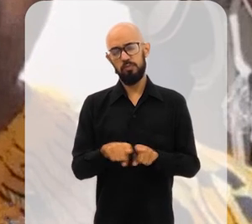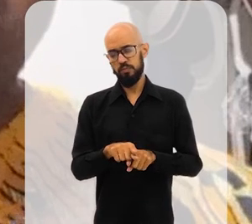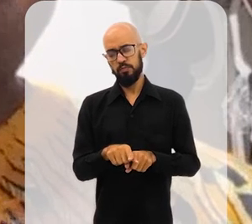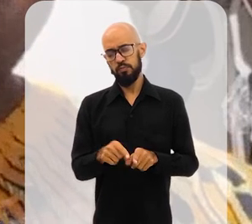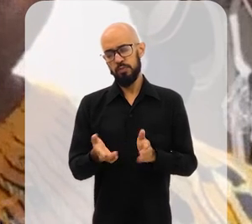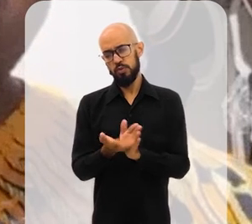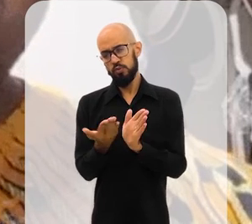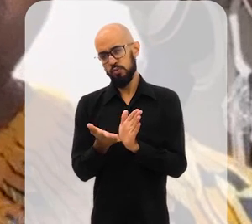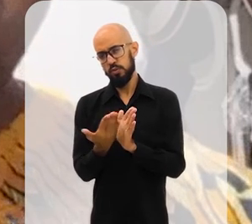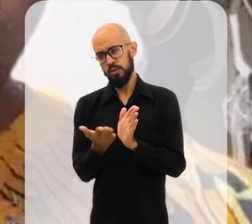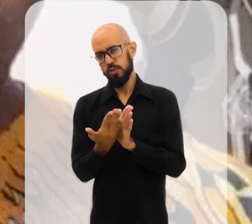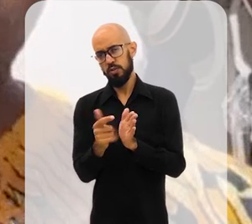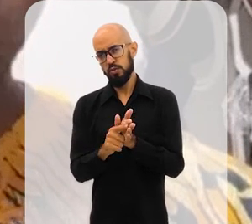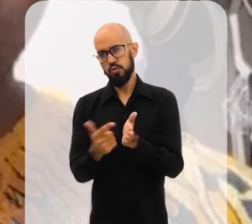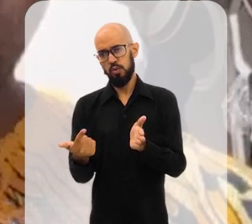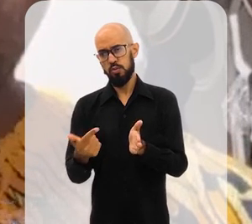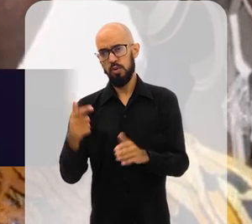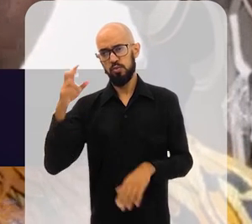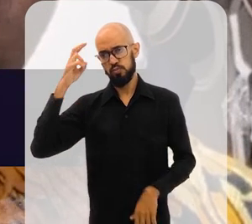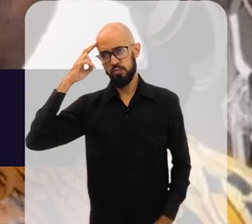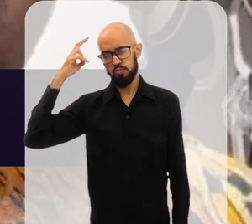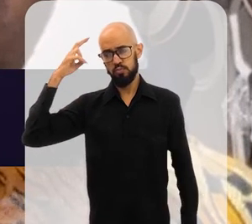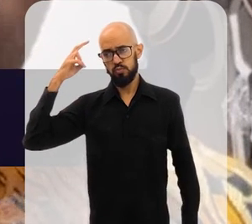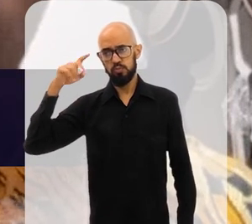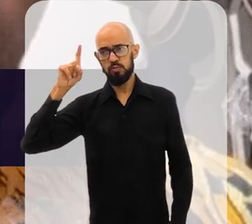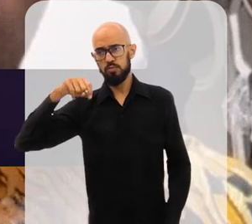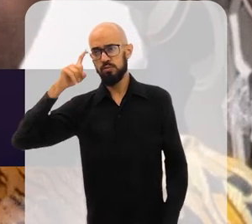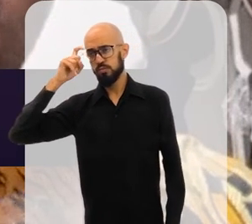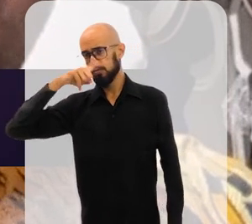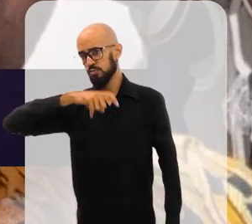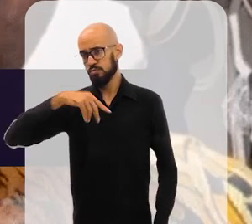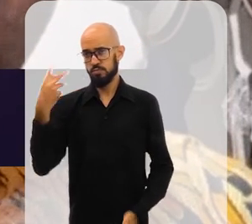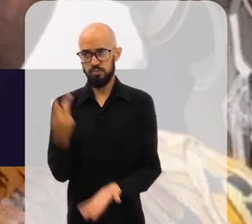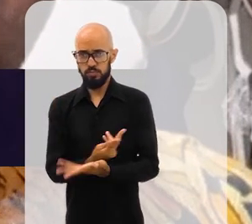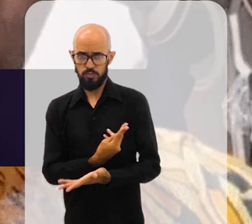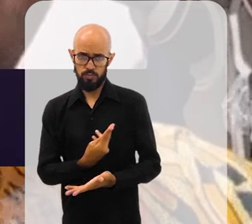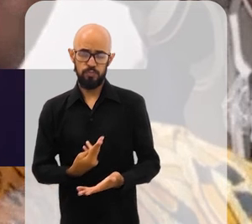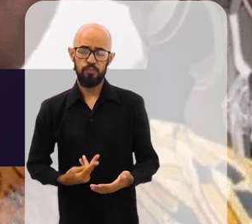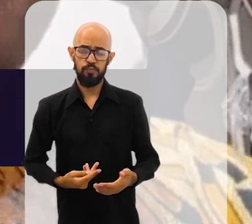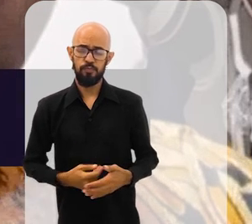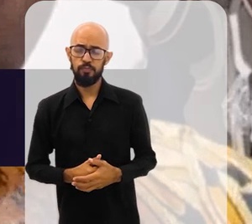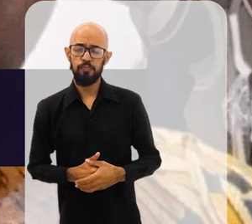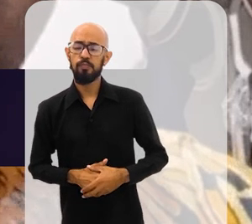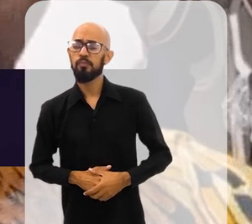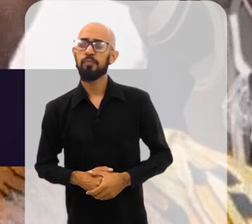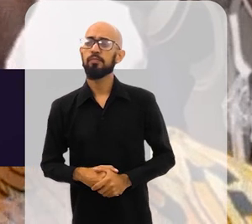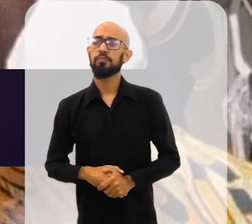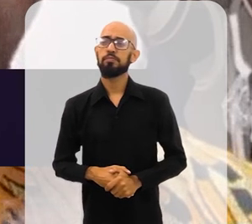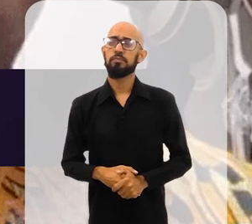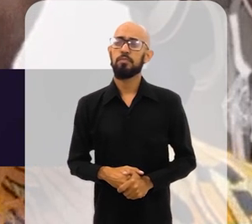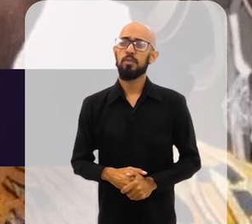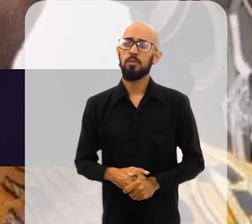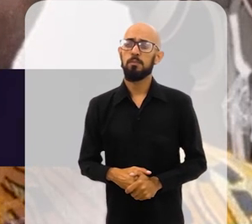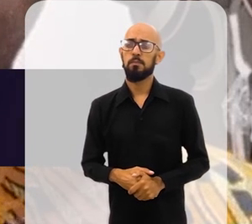cadernos de cultura. Era uma coisa muito difícil de acontecer naquele momento, até aquele momento.